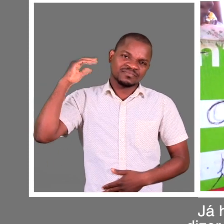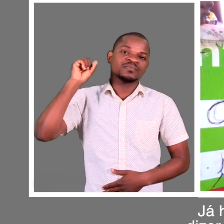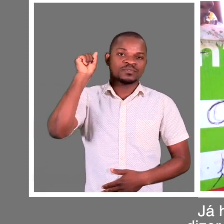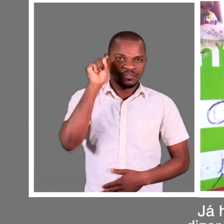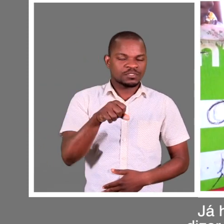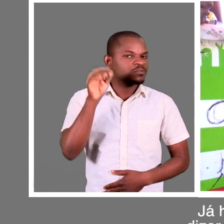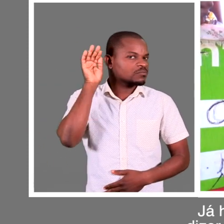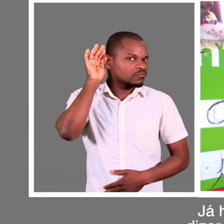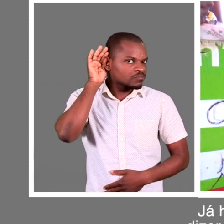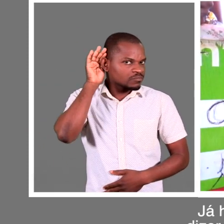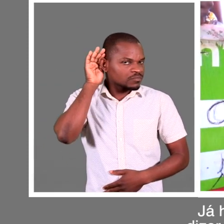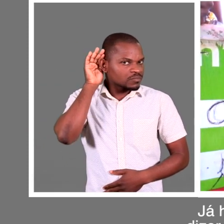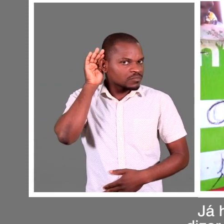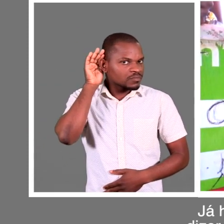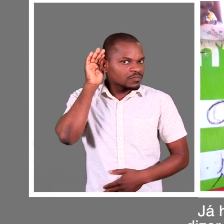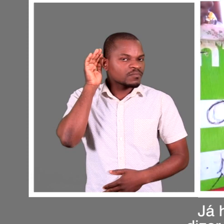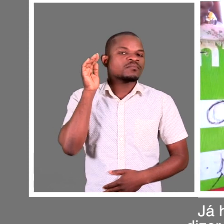ouvir, porque iniciaram há muito tempo